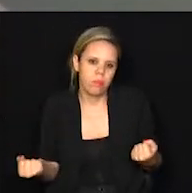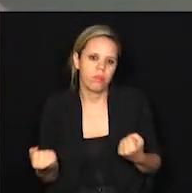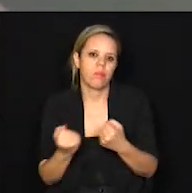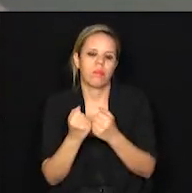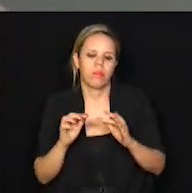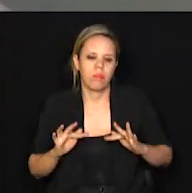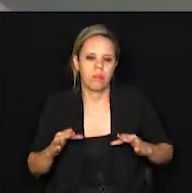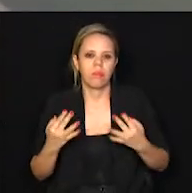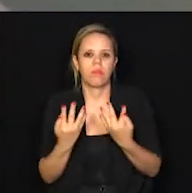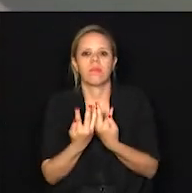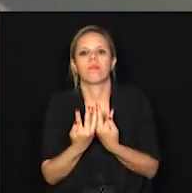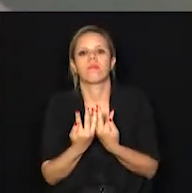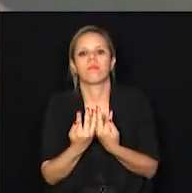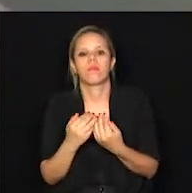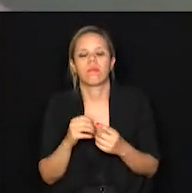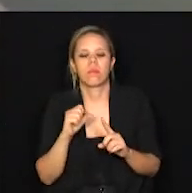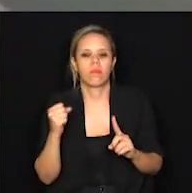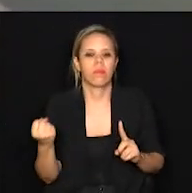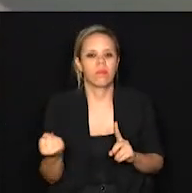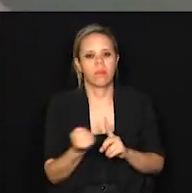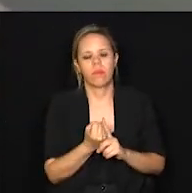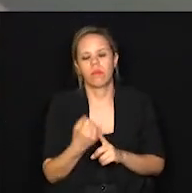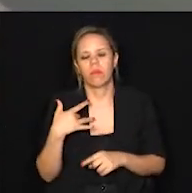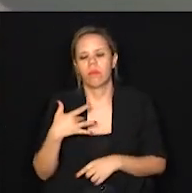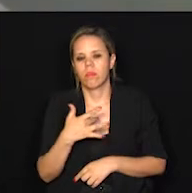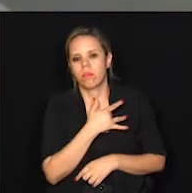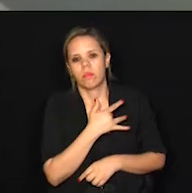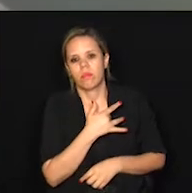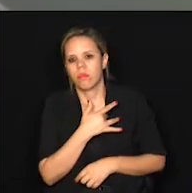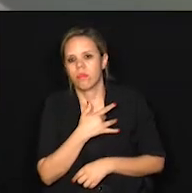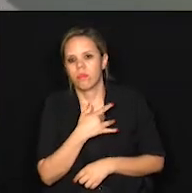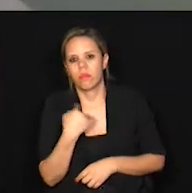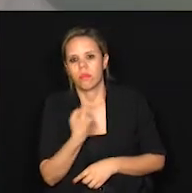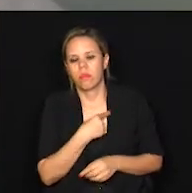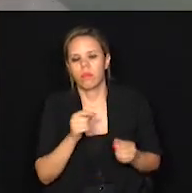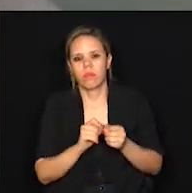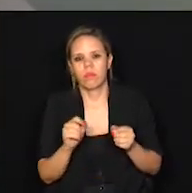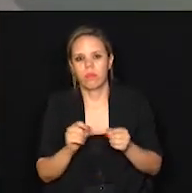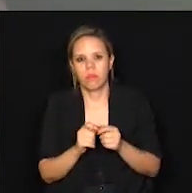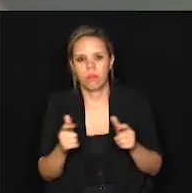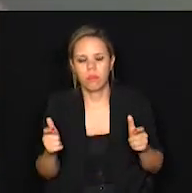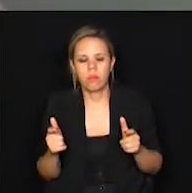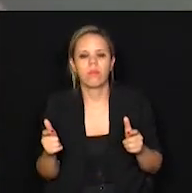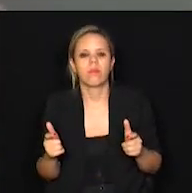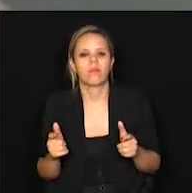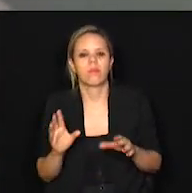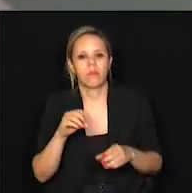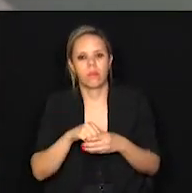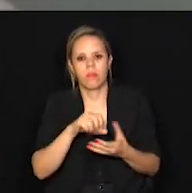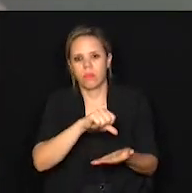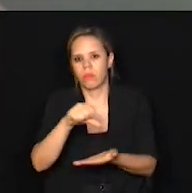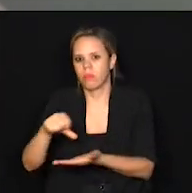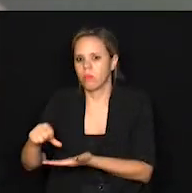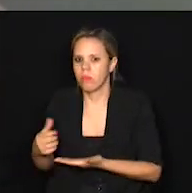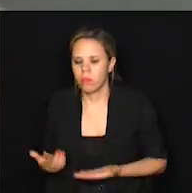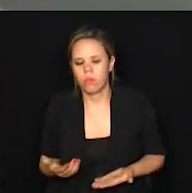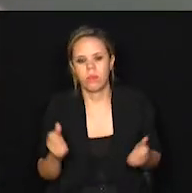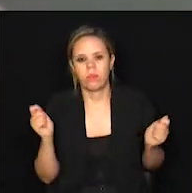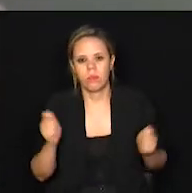obrigada por vocês nos possibilitarem participar desse momento, né? Eu